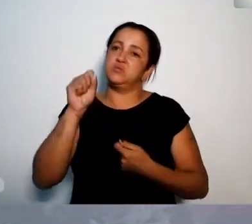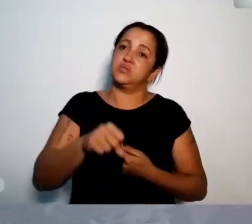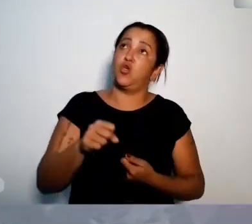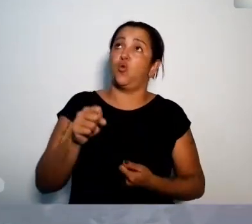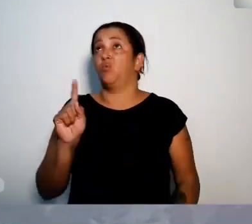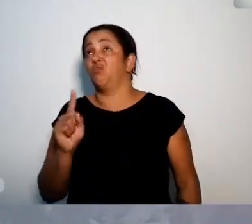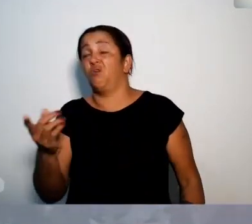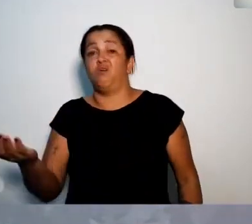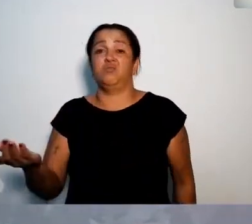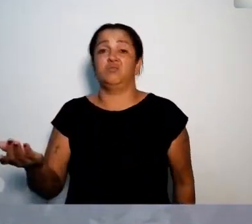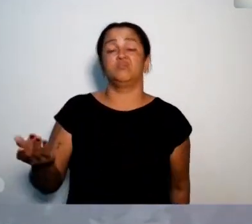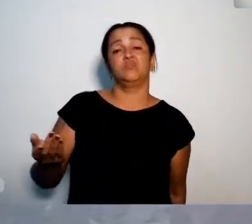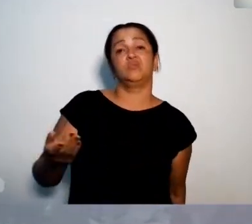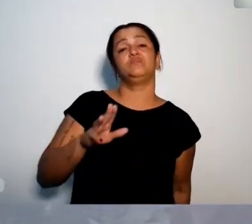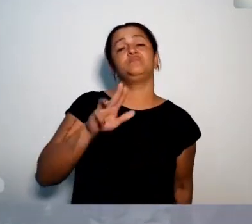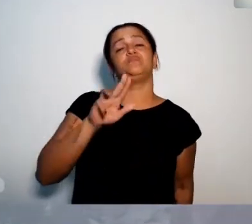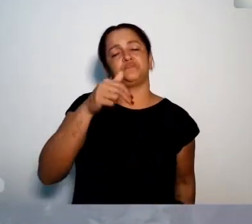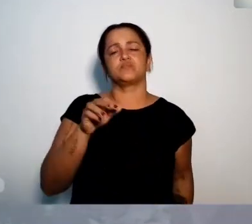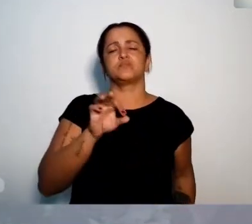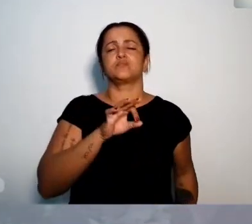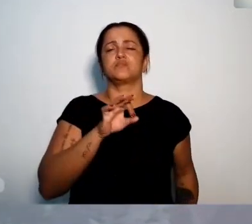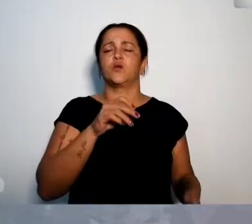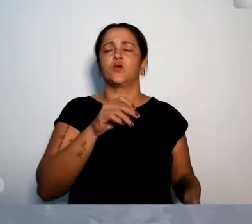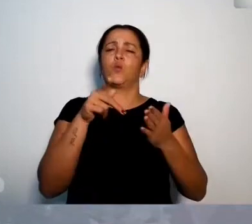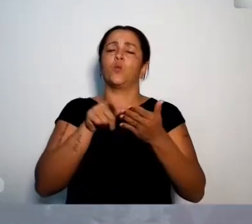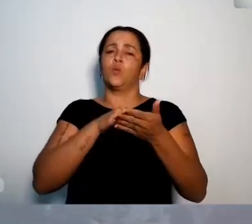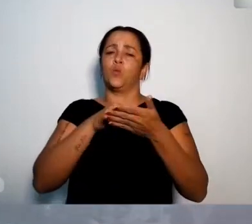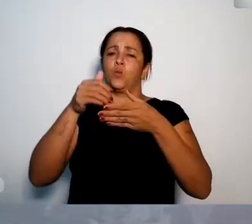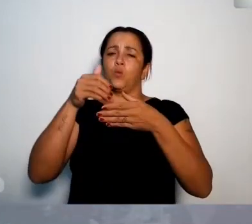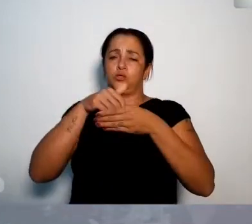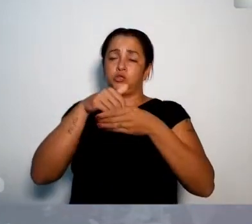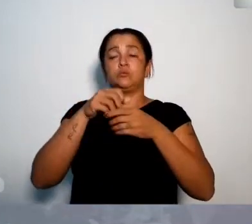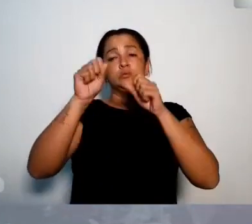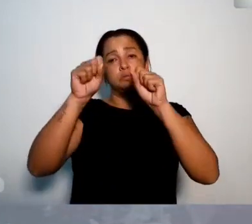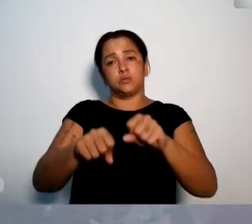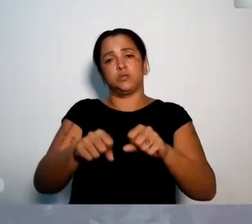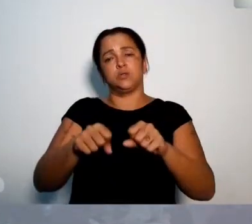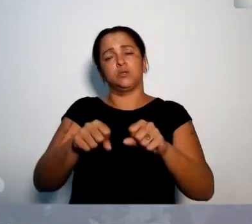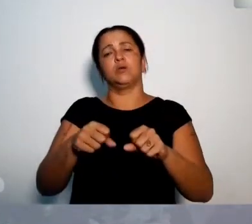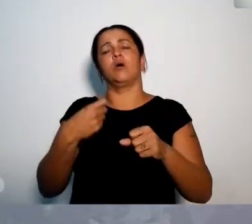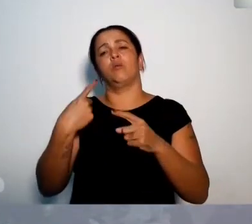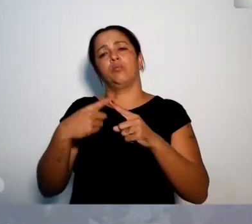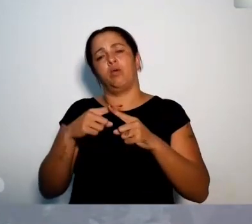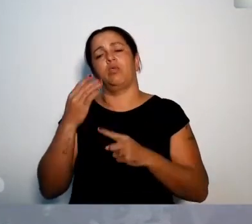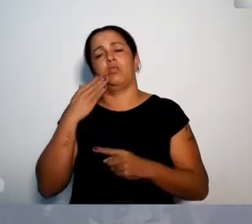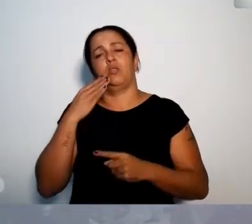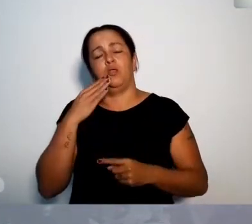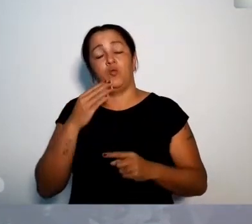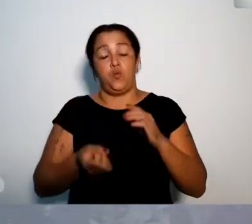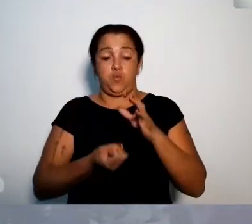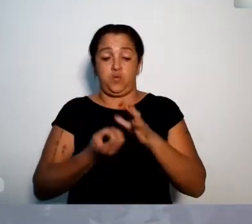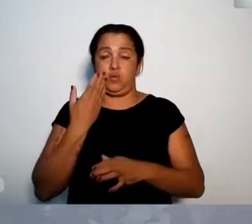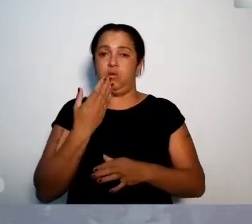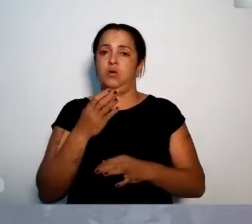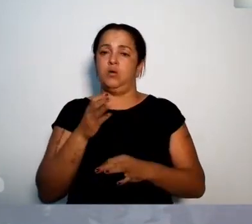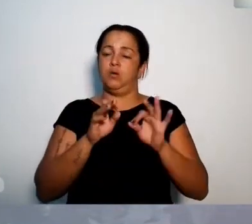ao projeto. Então, votarei favorável ao projeto, porque entendo que a criação da Procuradoria ela está